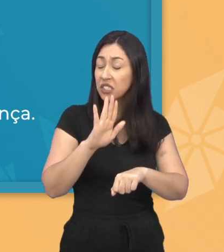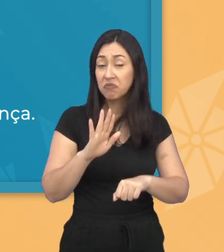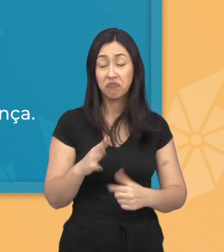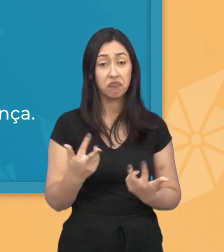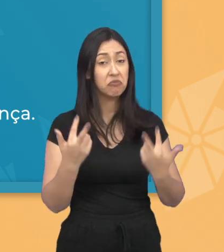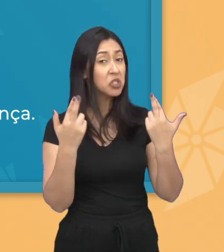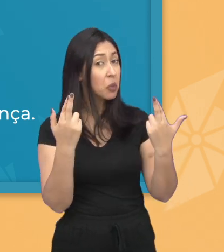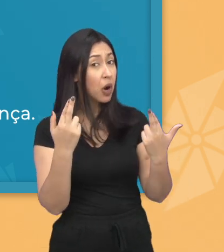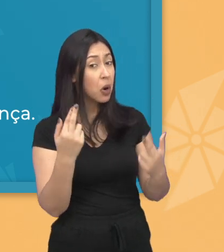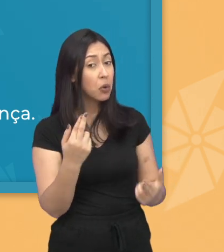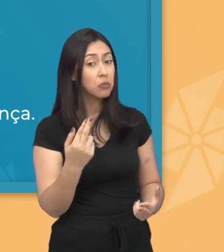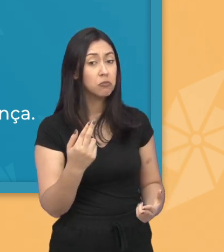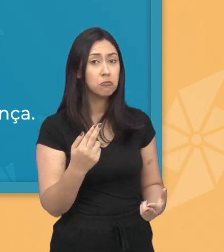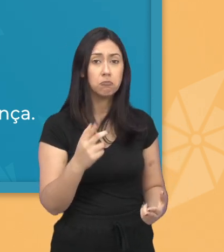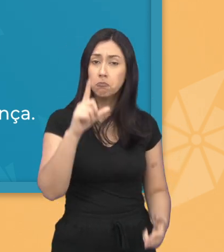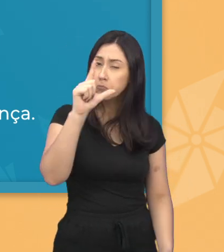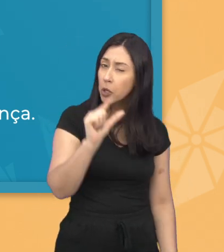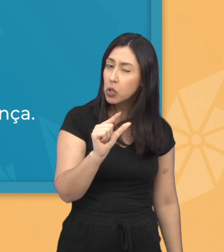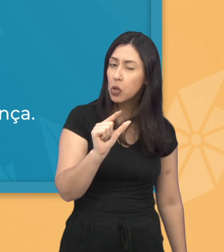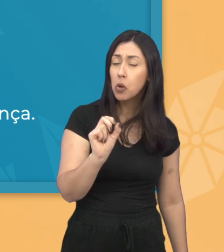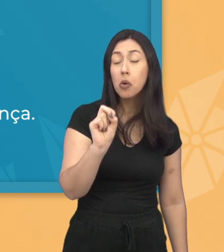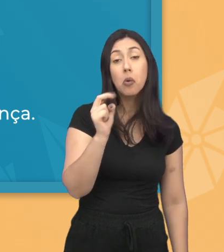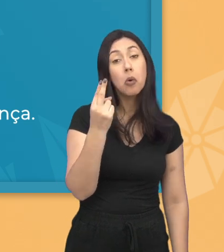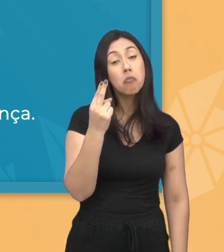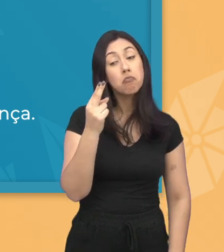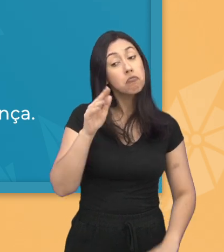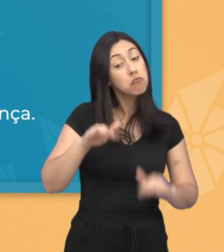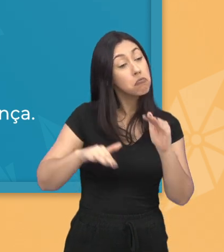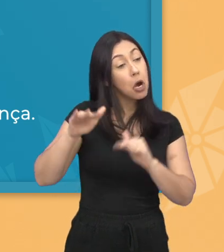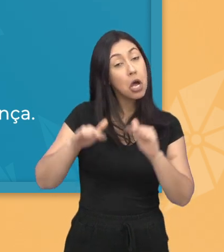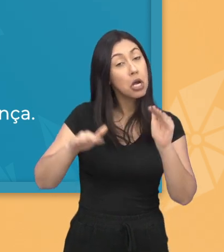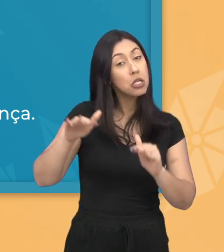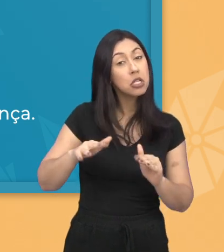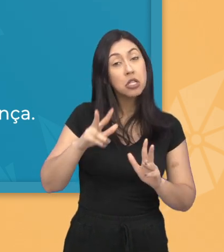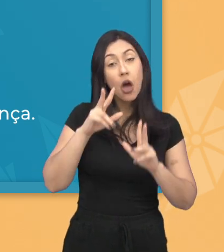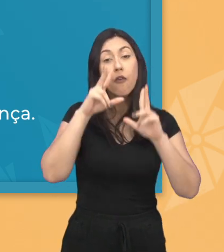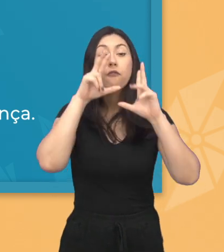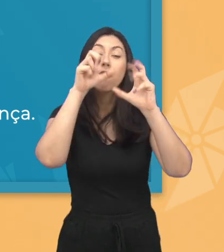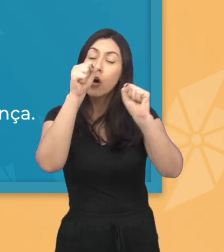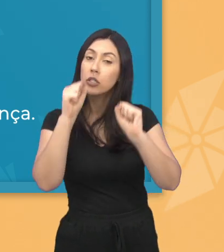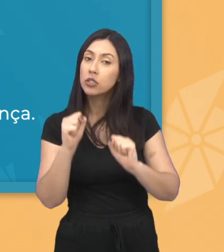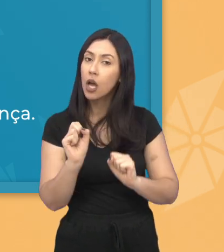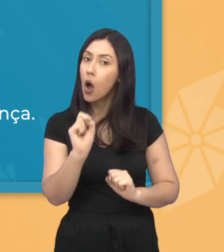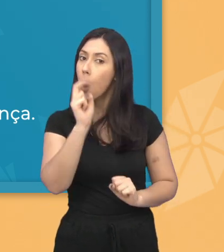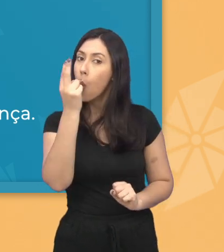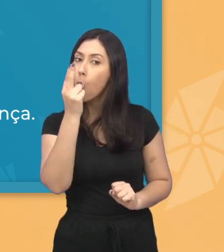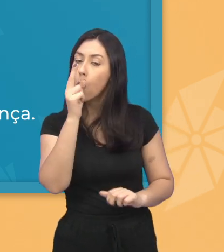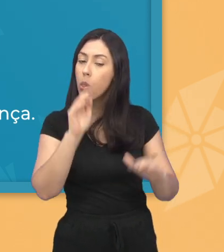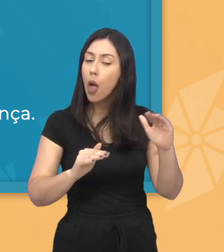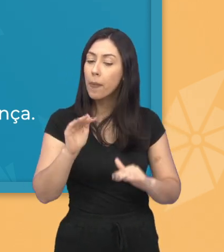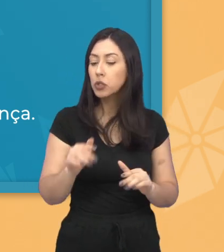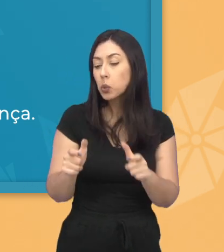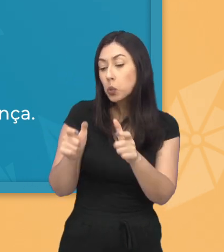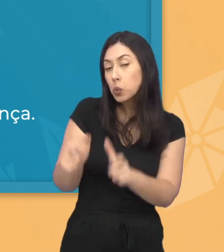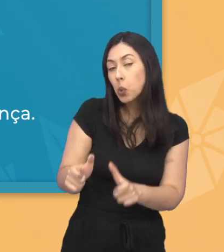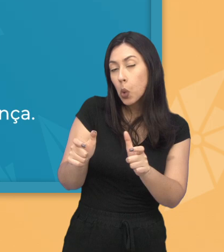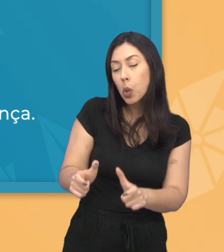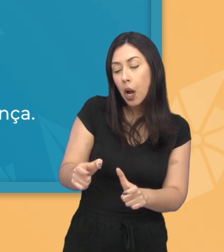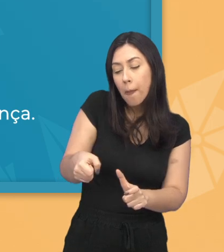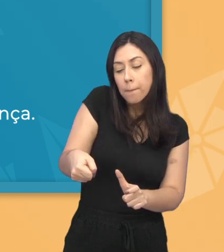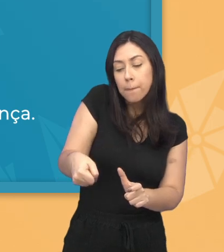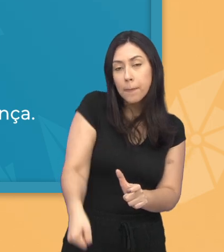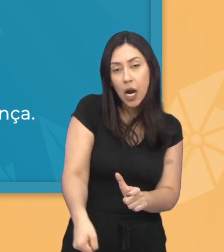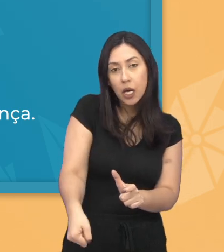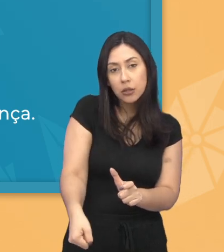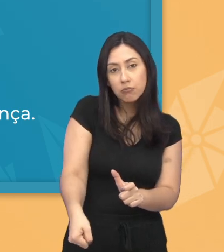mesmo valor um valor menor dependerá da for força exercida sobre a Bengala dependerá do ponto em que a Bengala